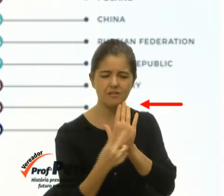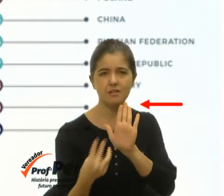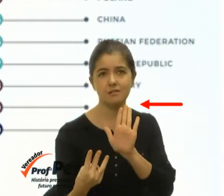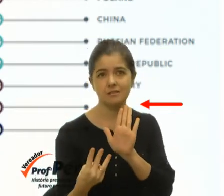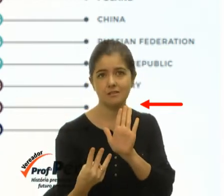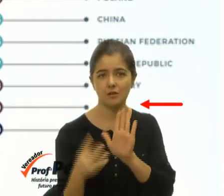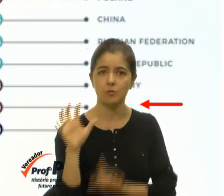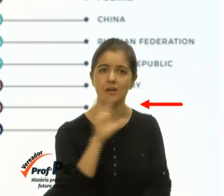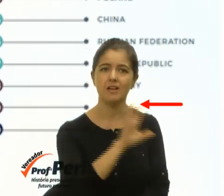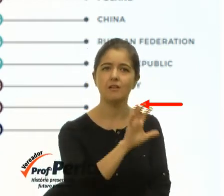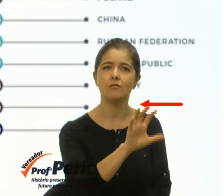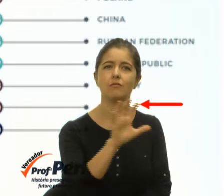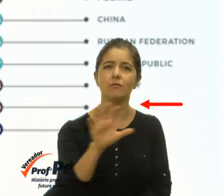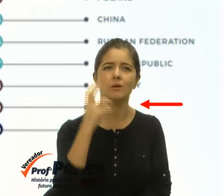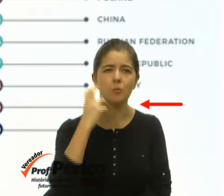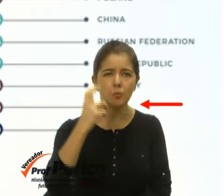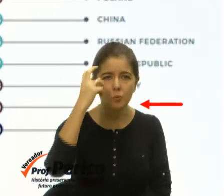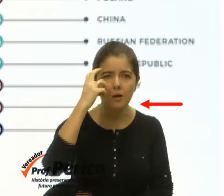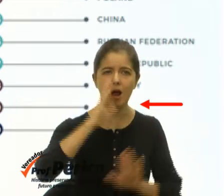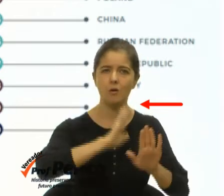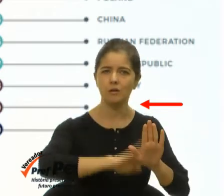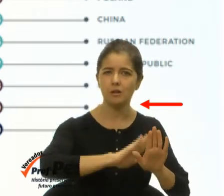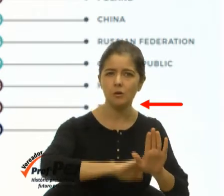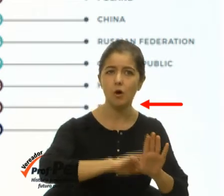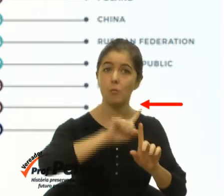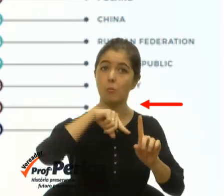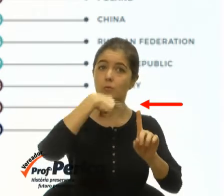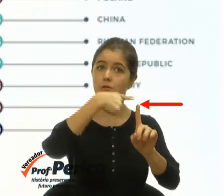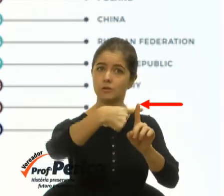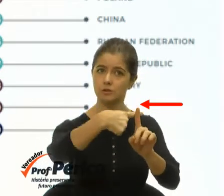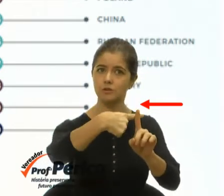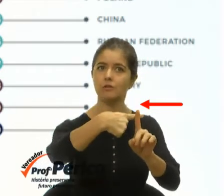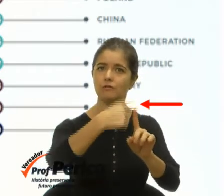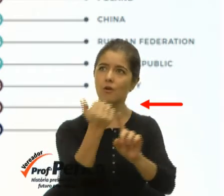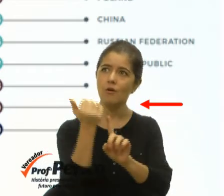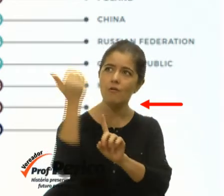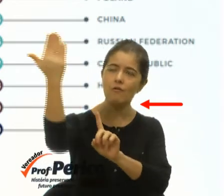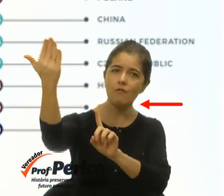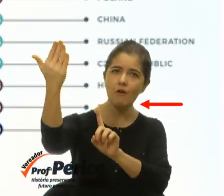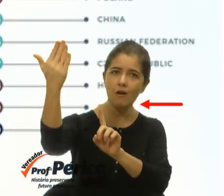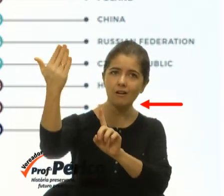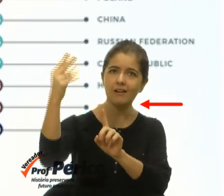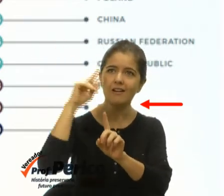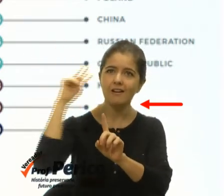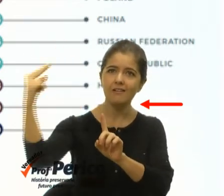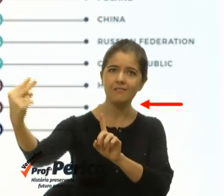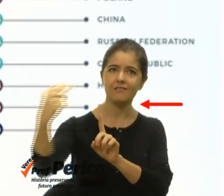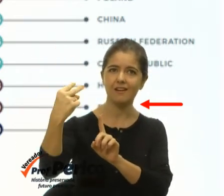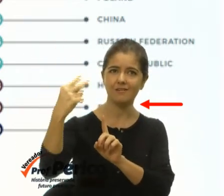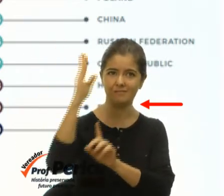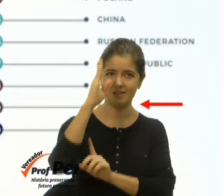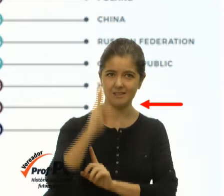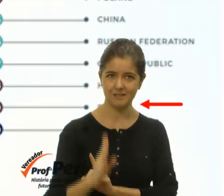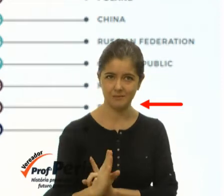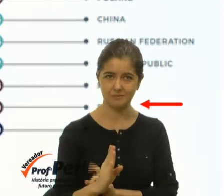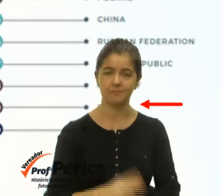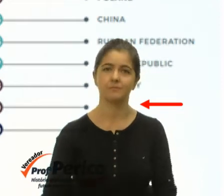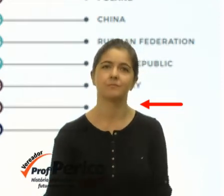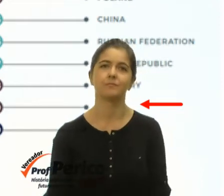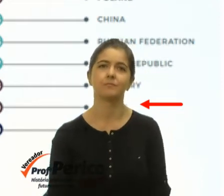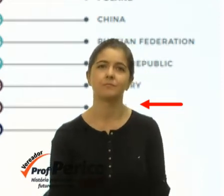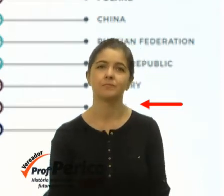influências culturais, ideológicas, de pontos positivos mostrados lá fora, como a marca Brasil.